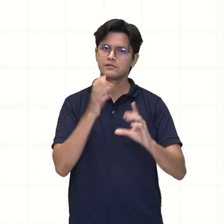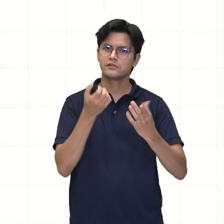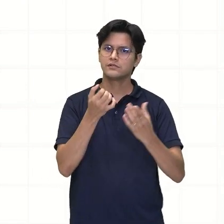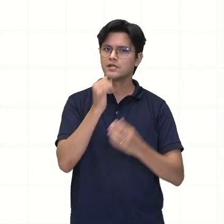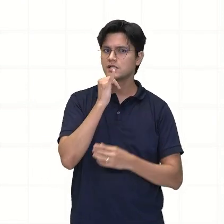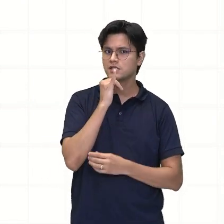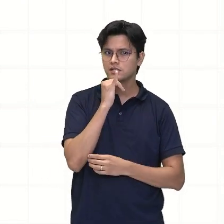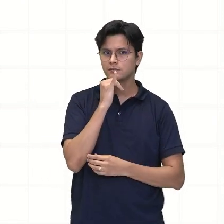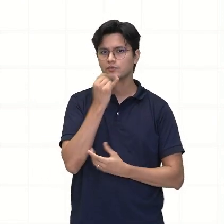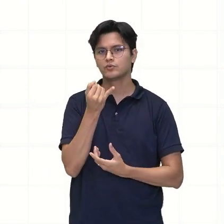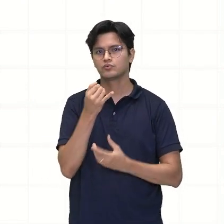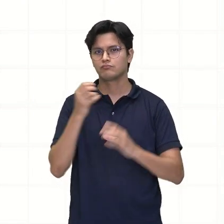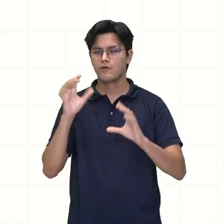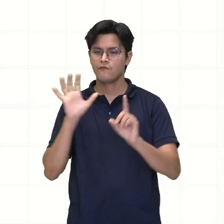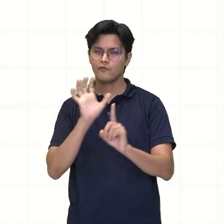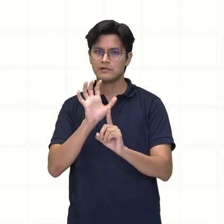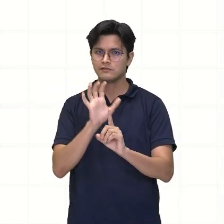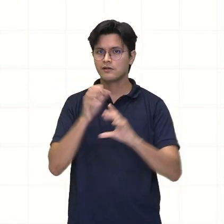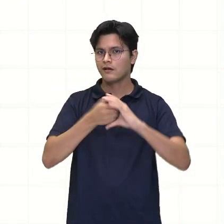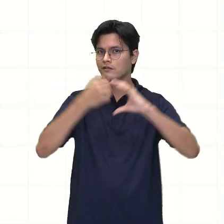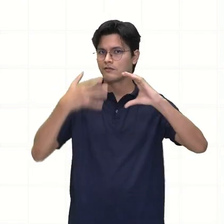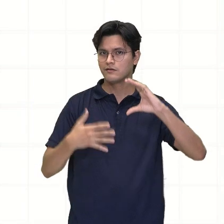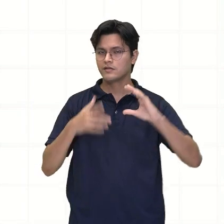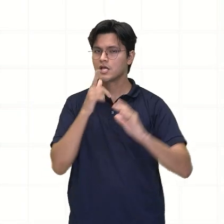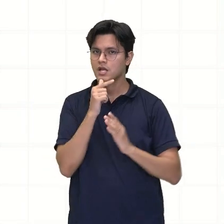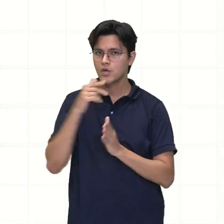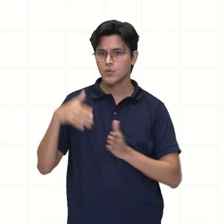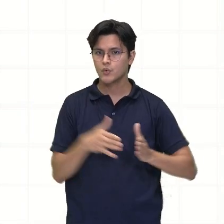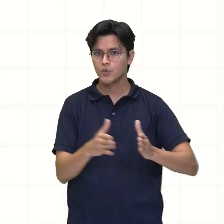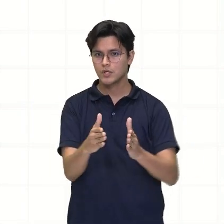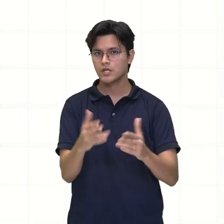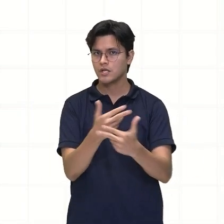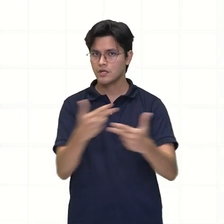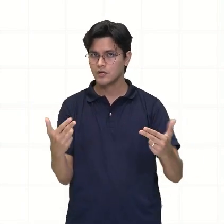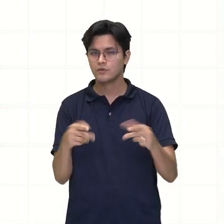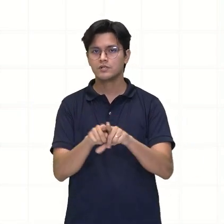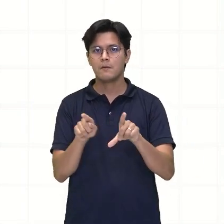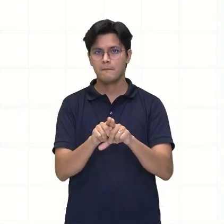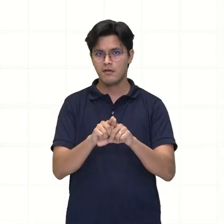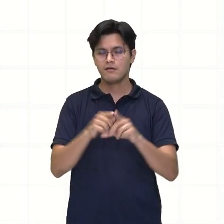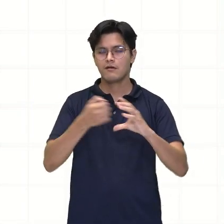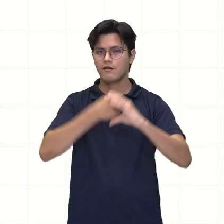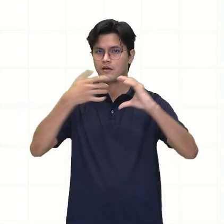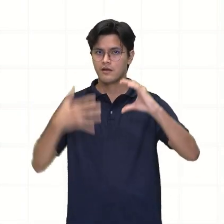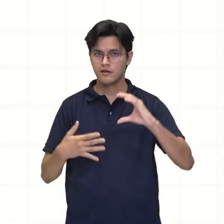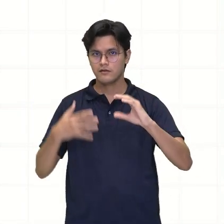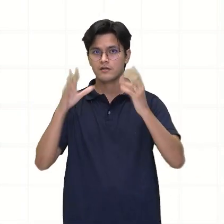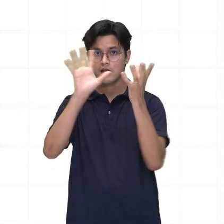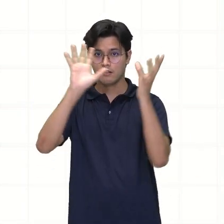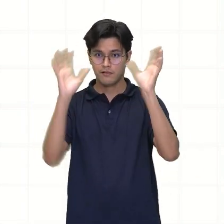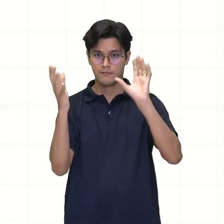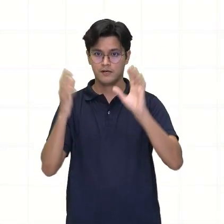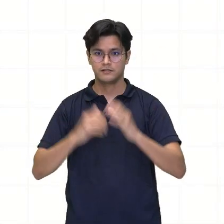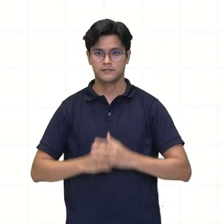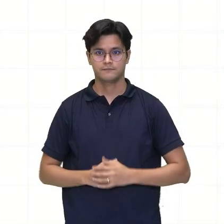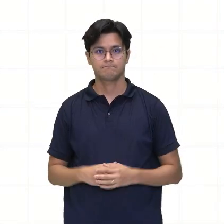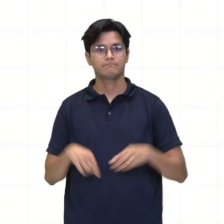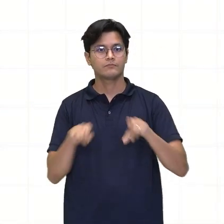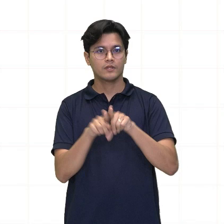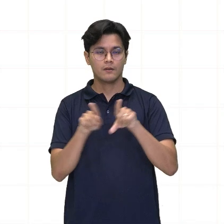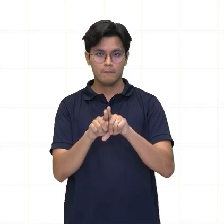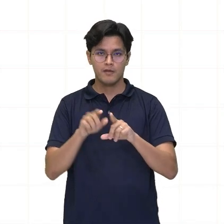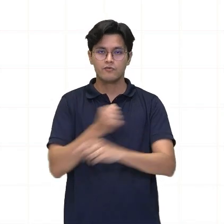rios, nas características climáticas, né, que nós acabamos de observar. E aí nós temos a floresta amazônica, ela é considerada a maior